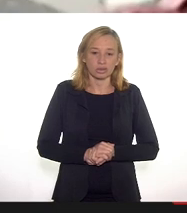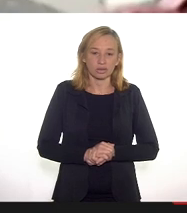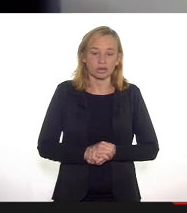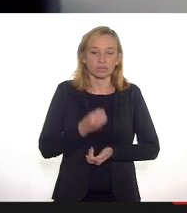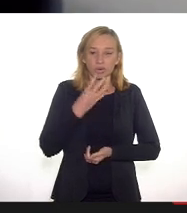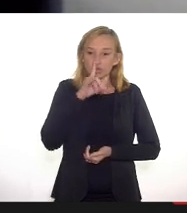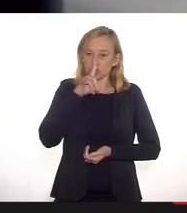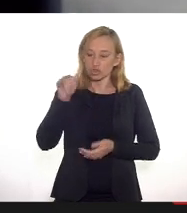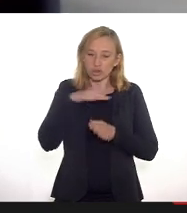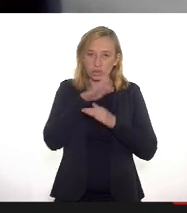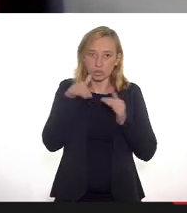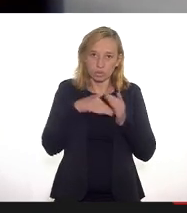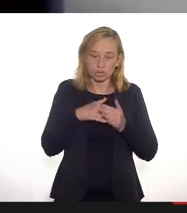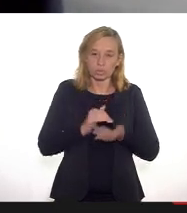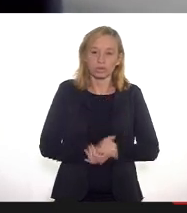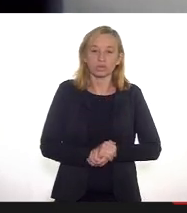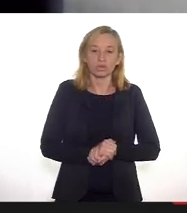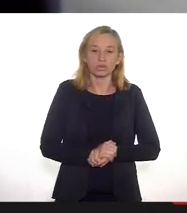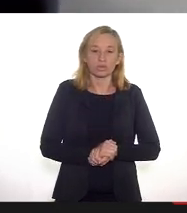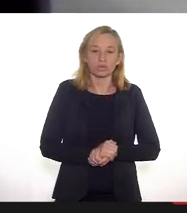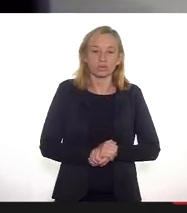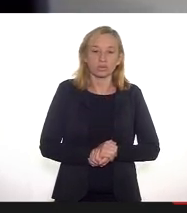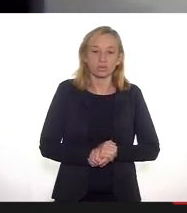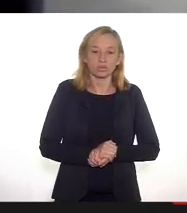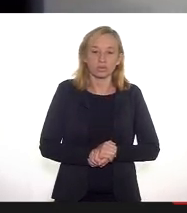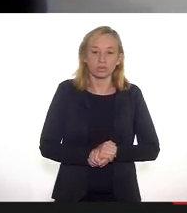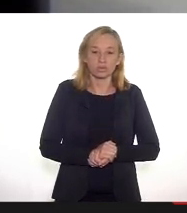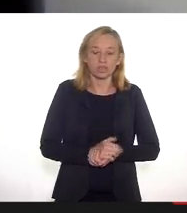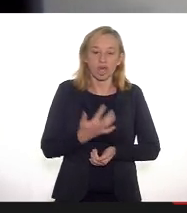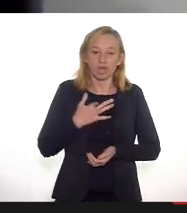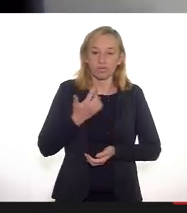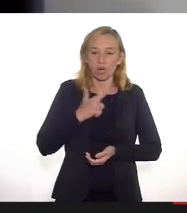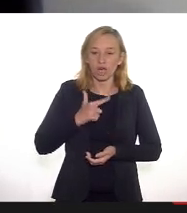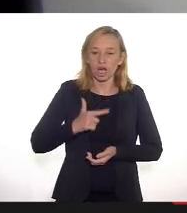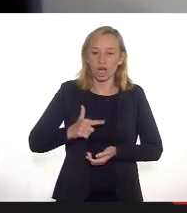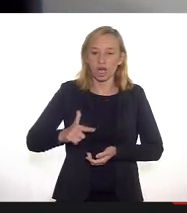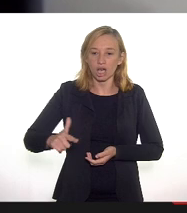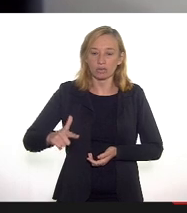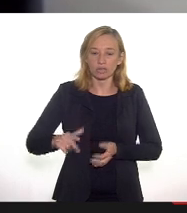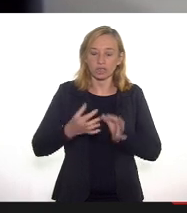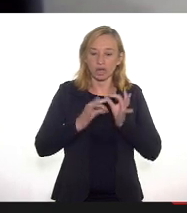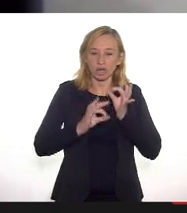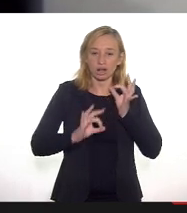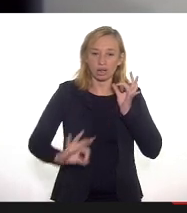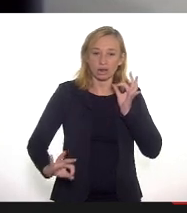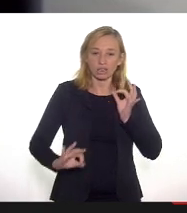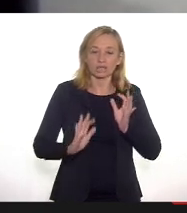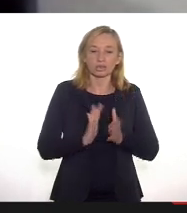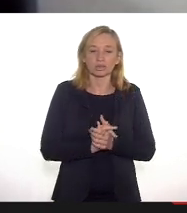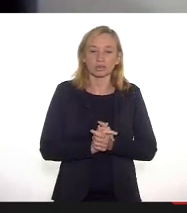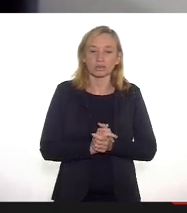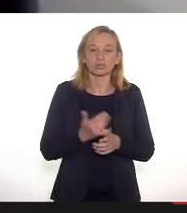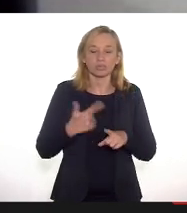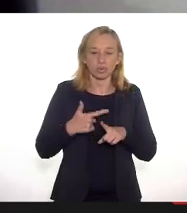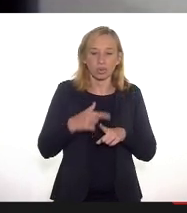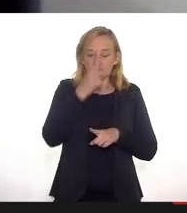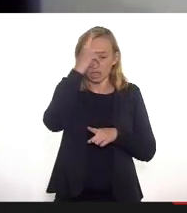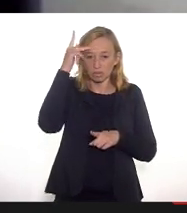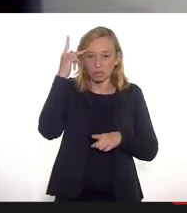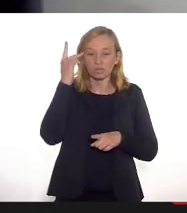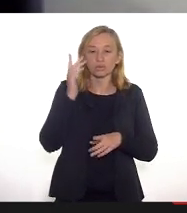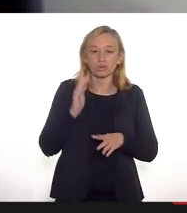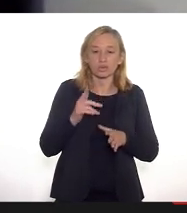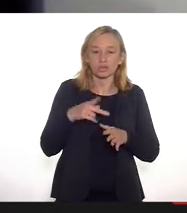Bom dia a todas e todos. Eu não vou repetir o que as pessoas que me